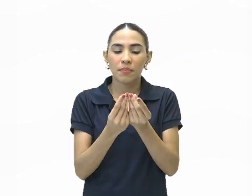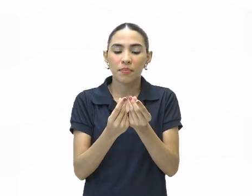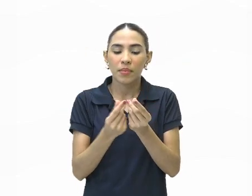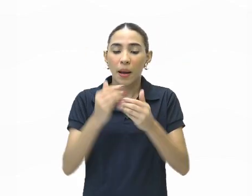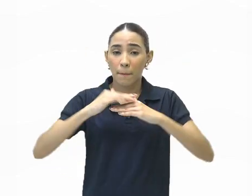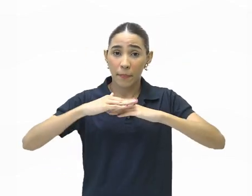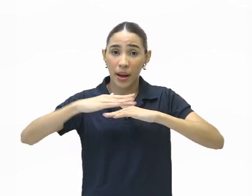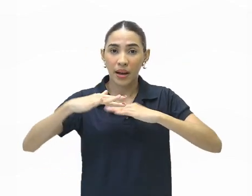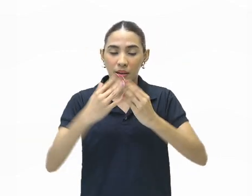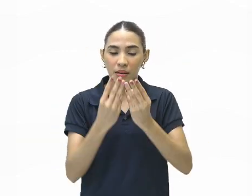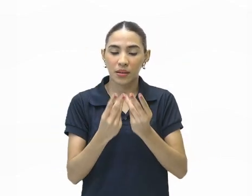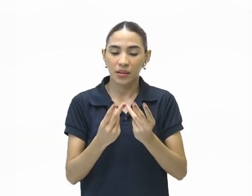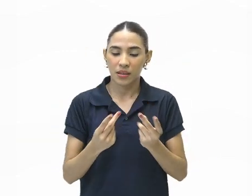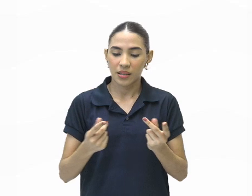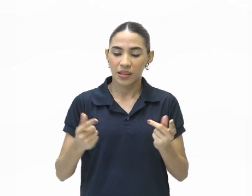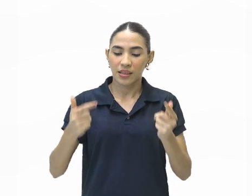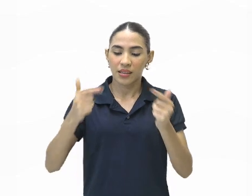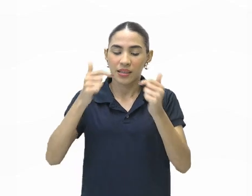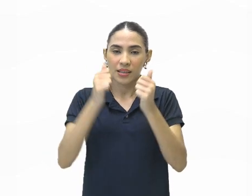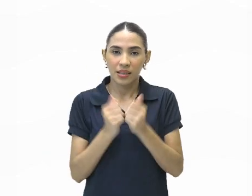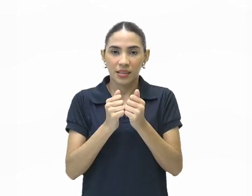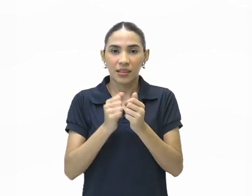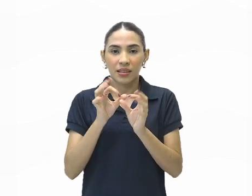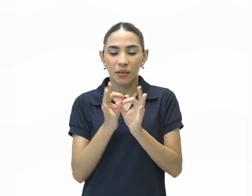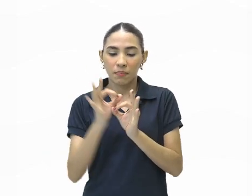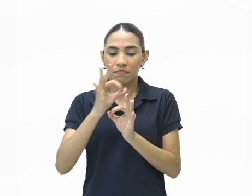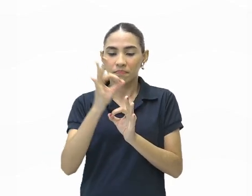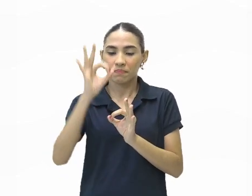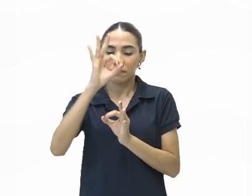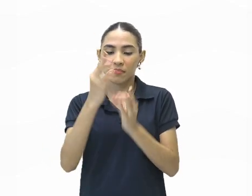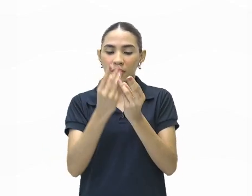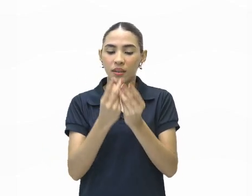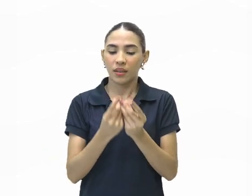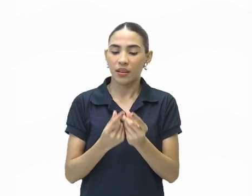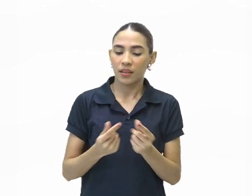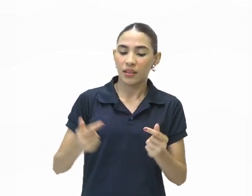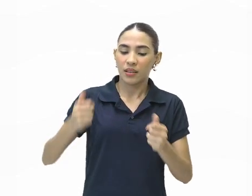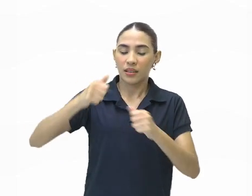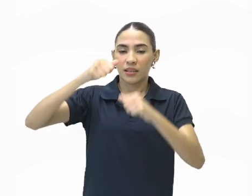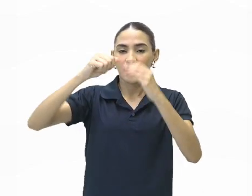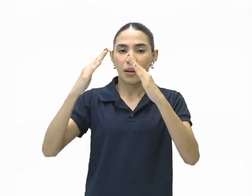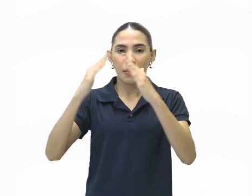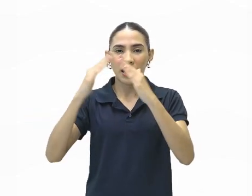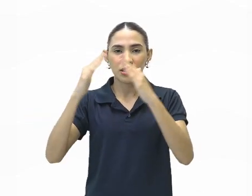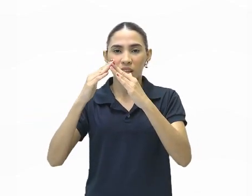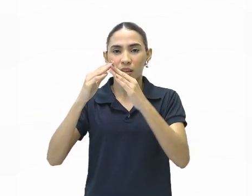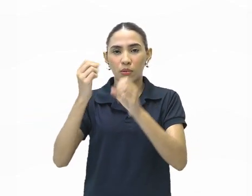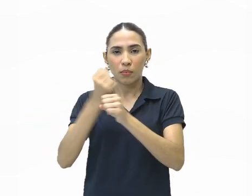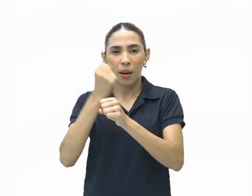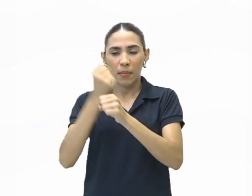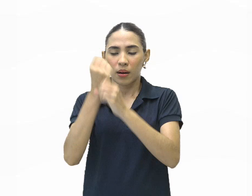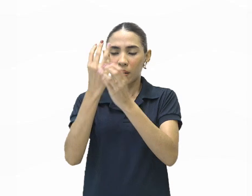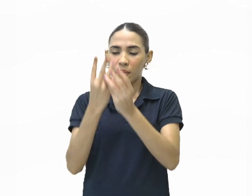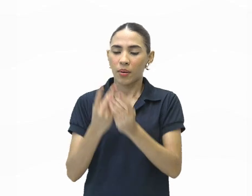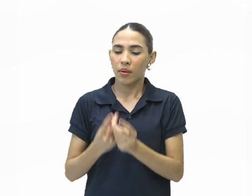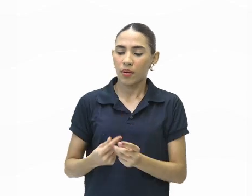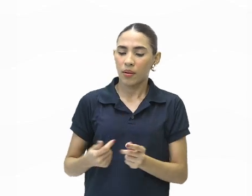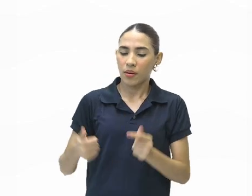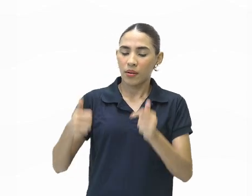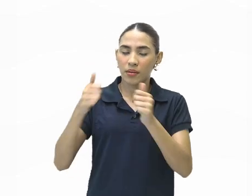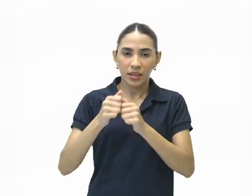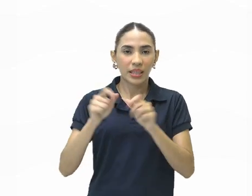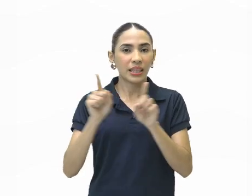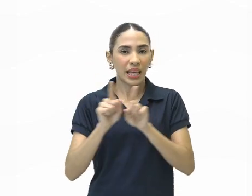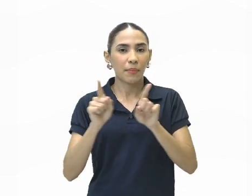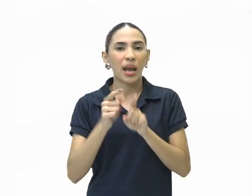tecido, que é a sua vida. Desmancha os cavalos, as estrebarias, as escadarias, o castelo e, por fim, o